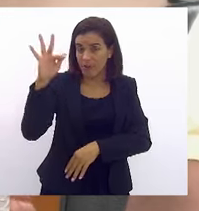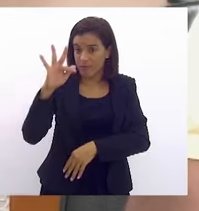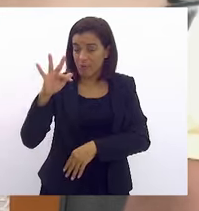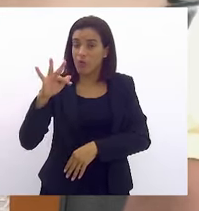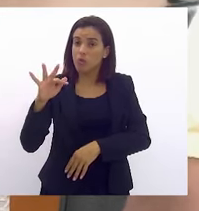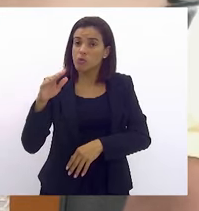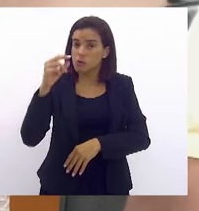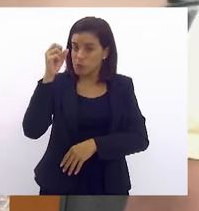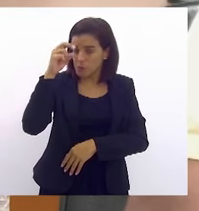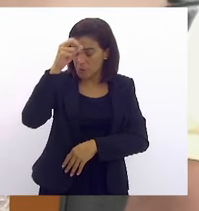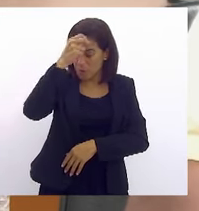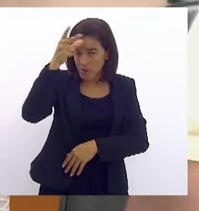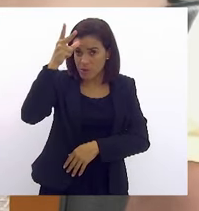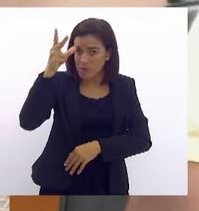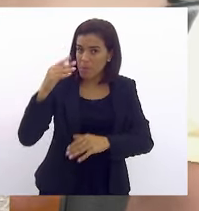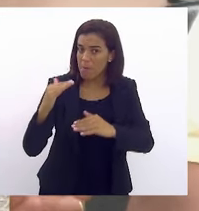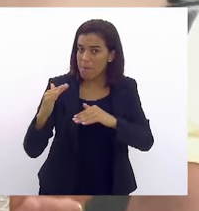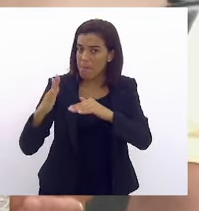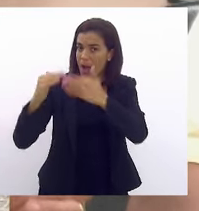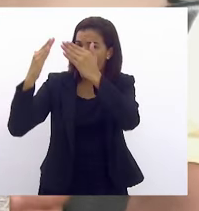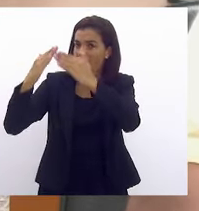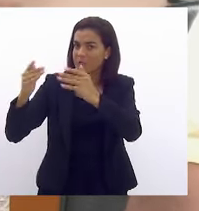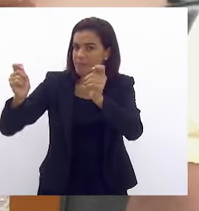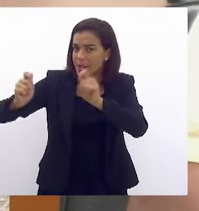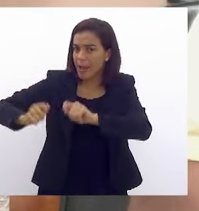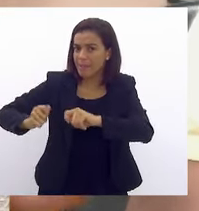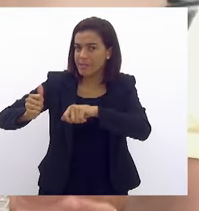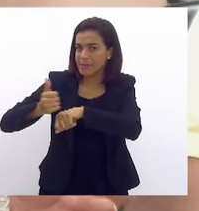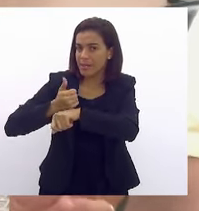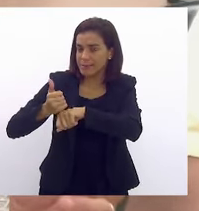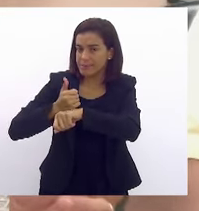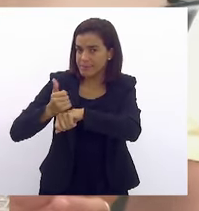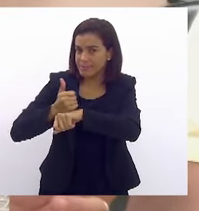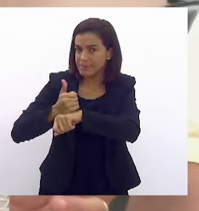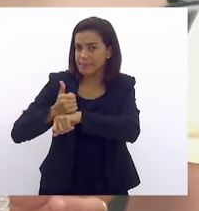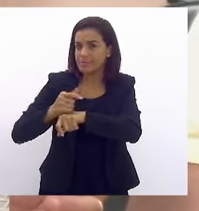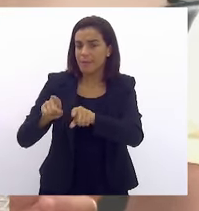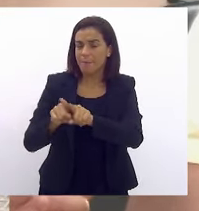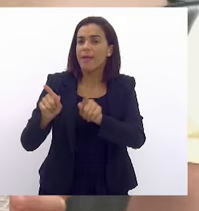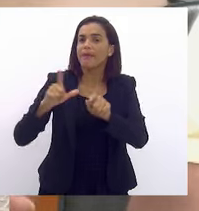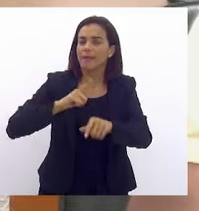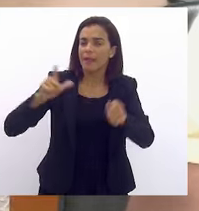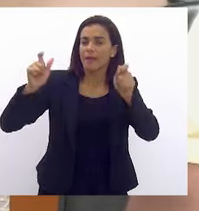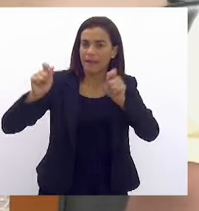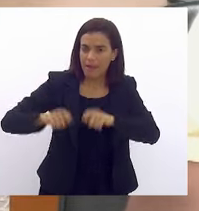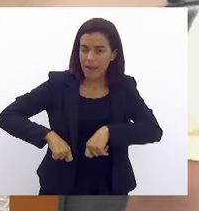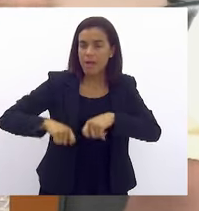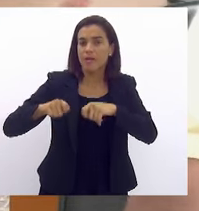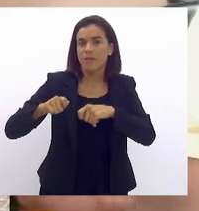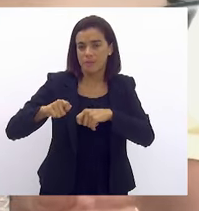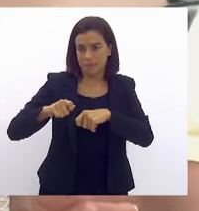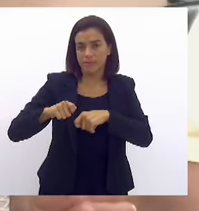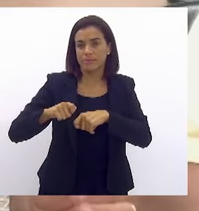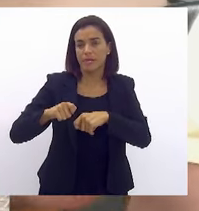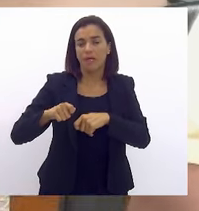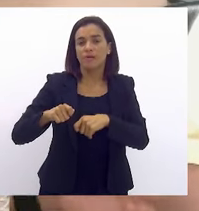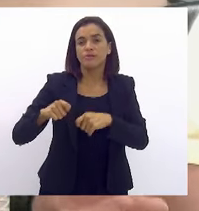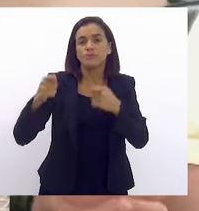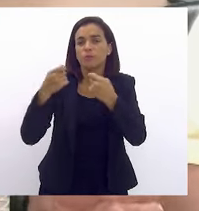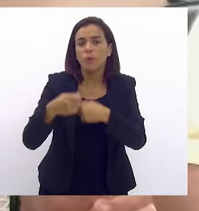capacidade técnica, eles têm que resolver e têm capacidade para resolver sem esperar